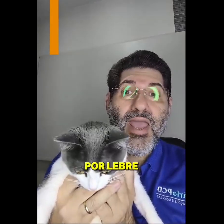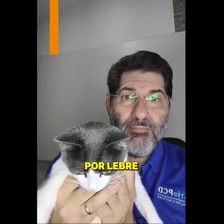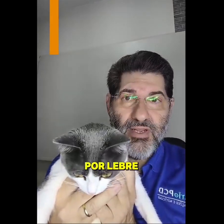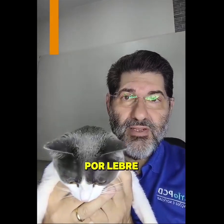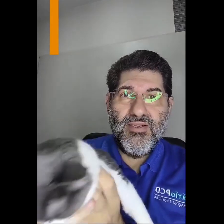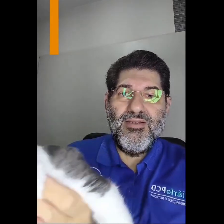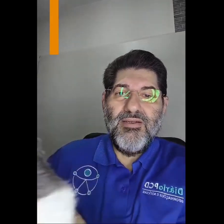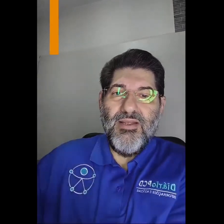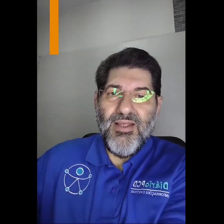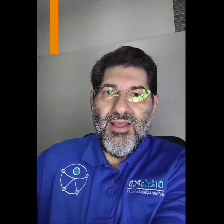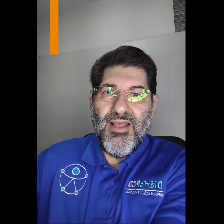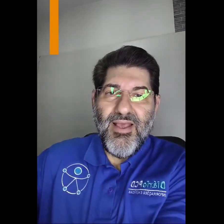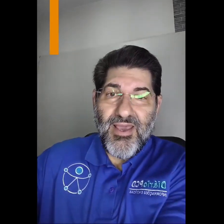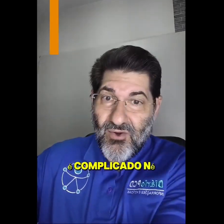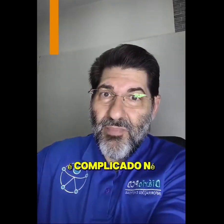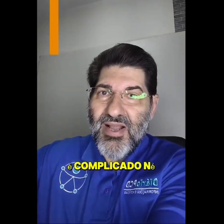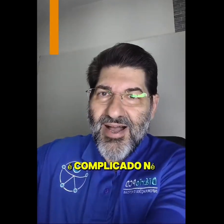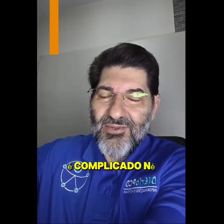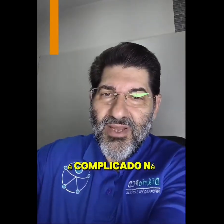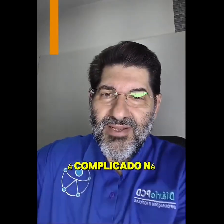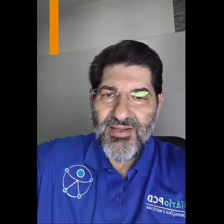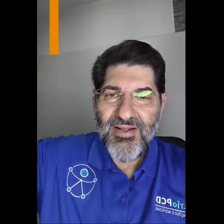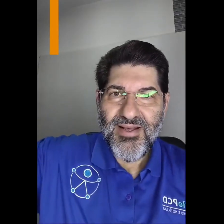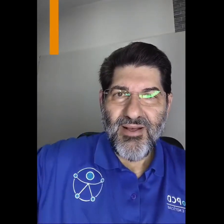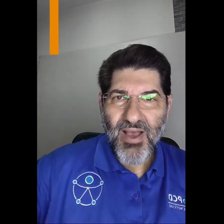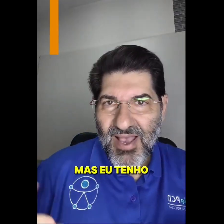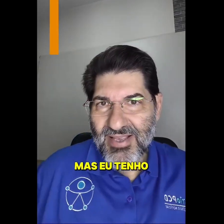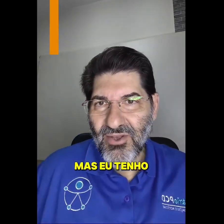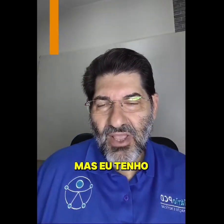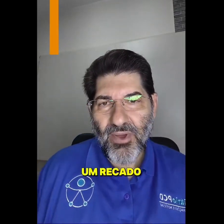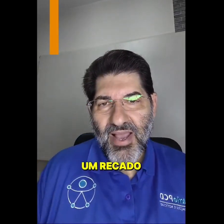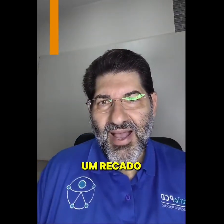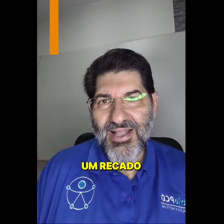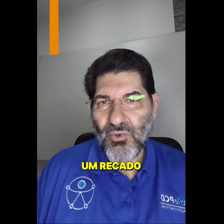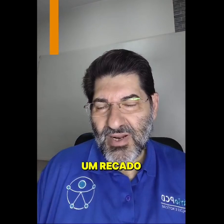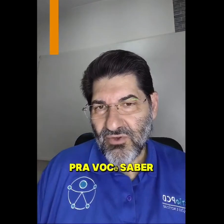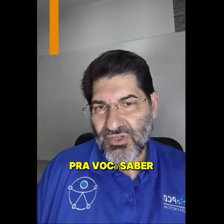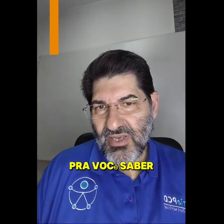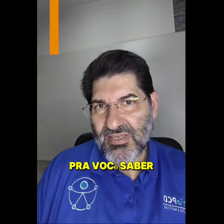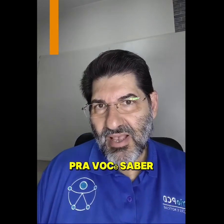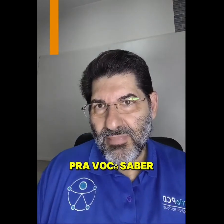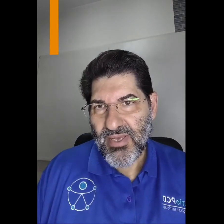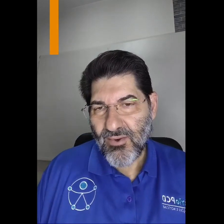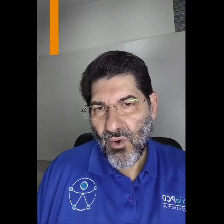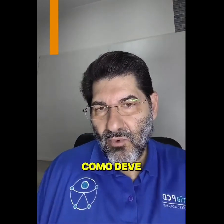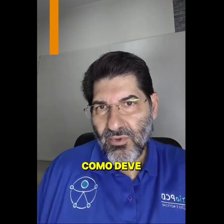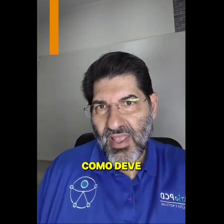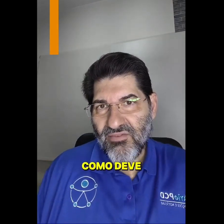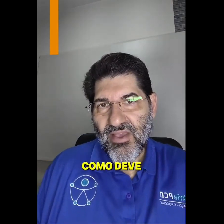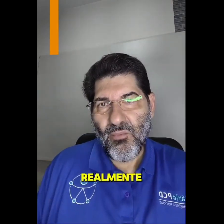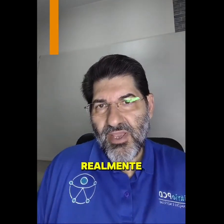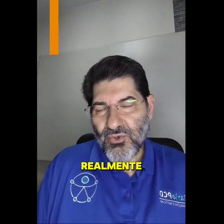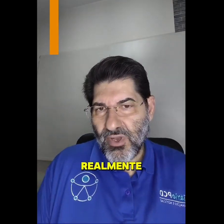por lebre? É complicado, né? Mas eu tenho um recado para você saber